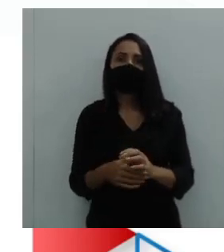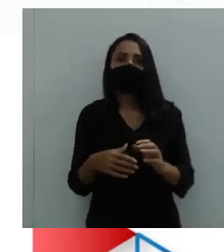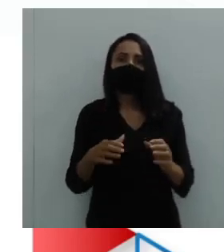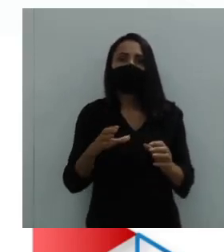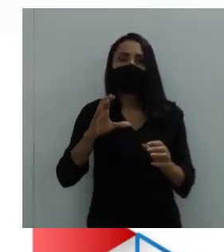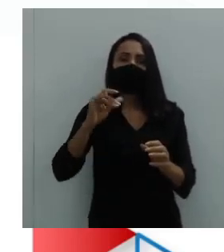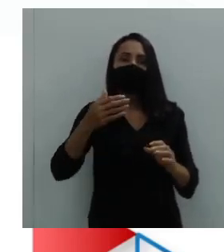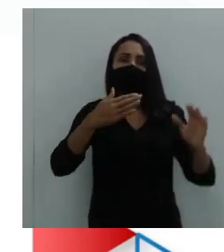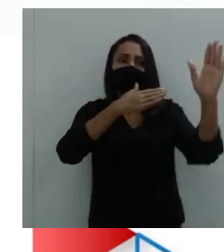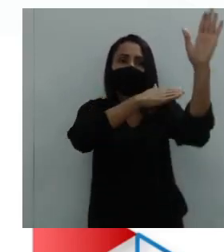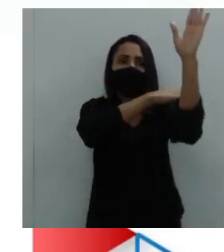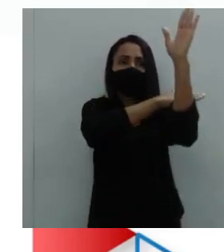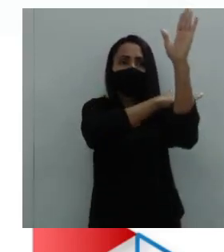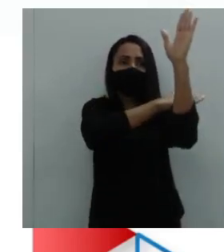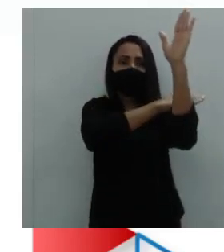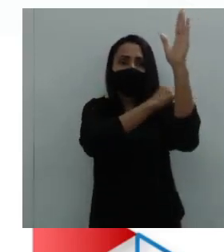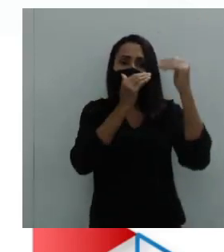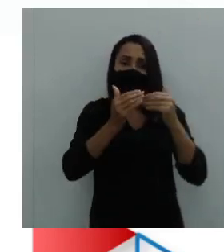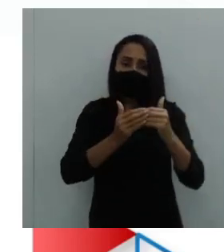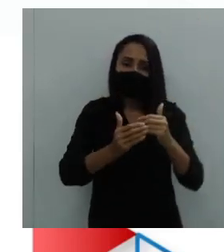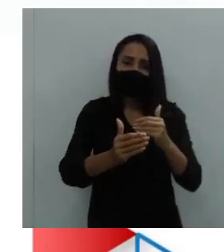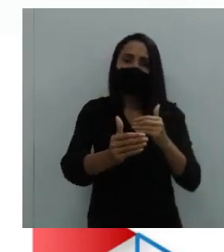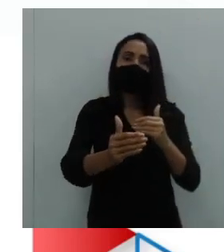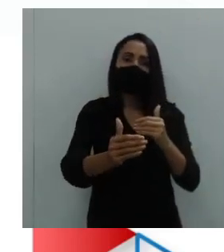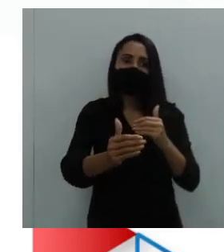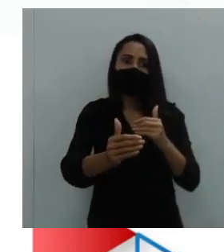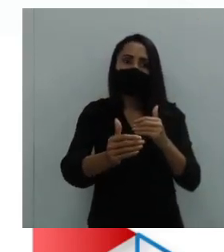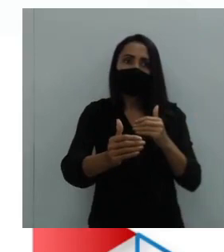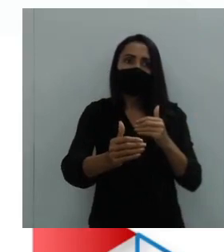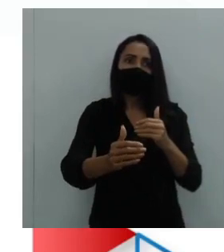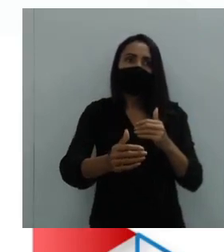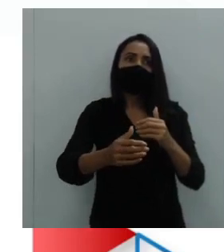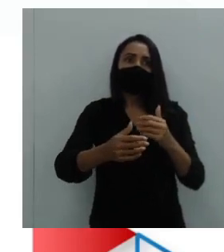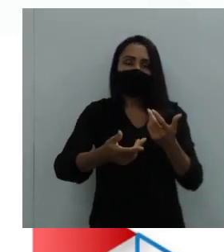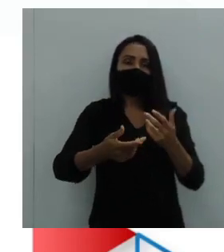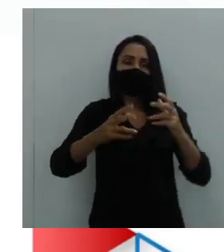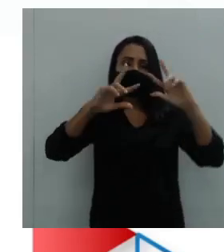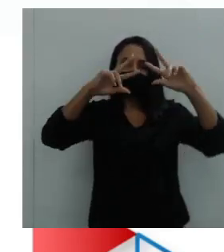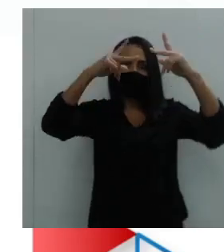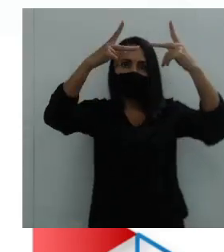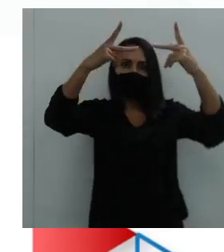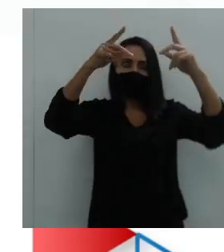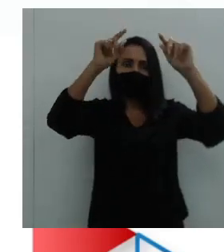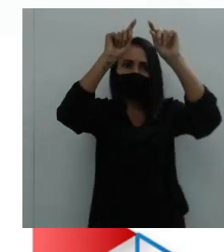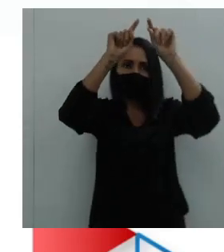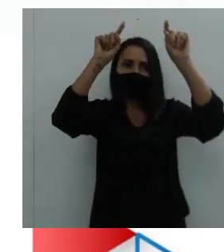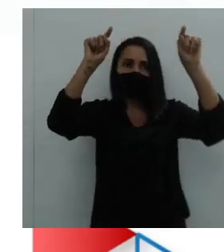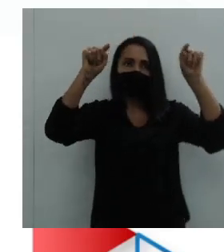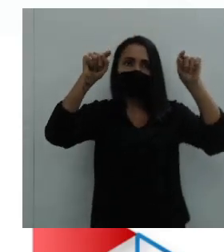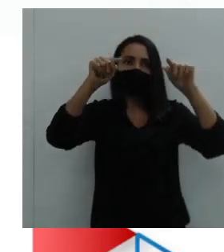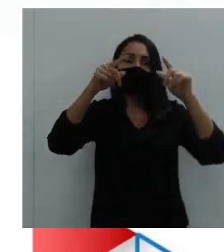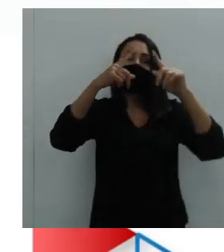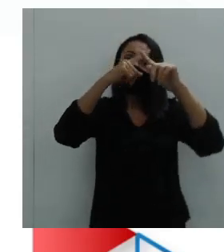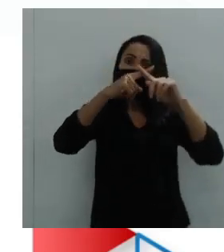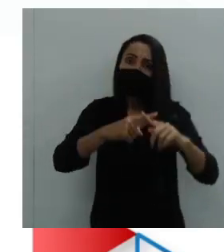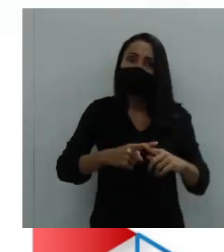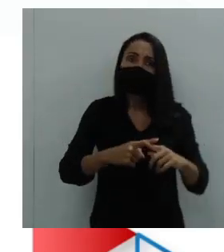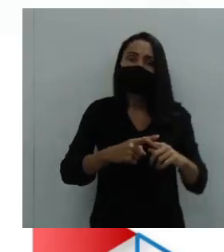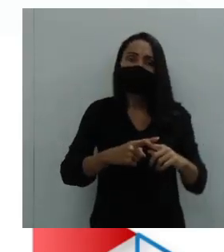aquele polígono inicial, tá? Tá na parte superior aí do vídeo para você. E ao